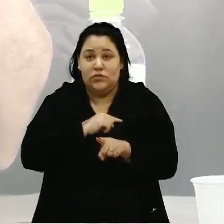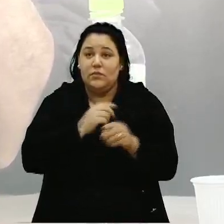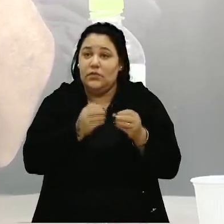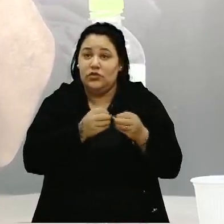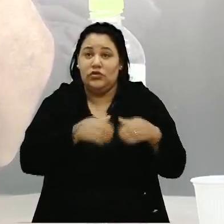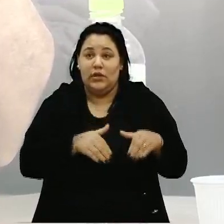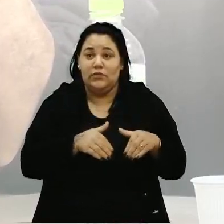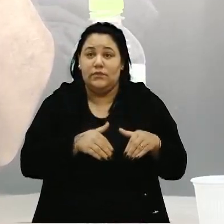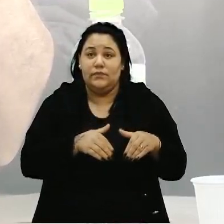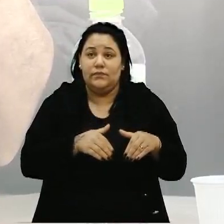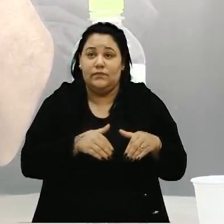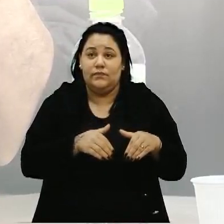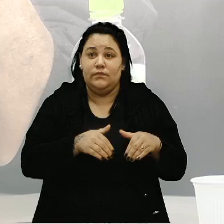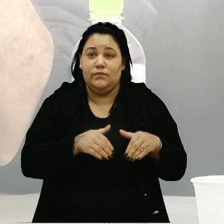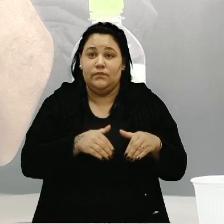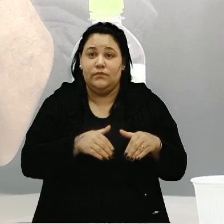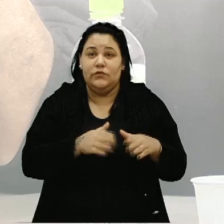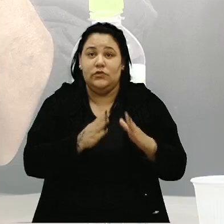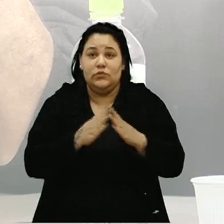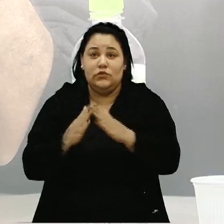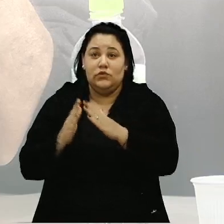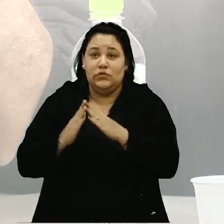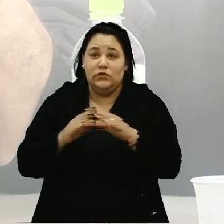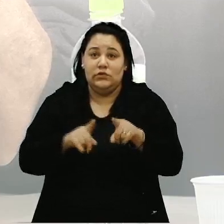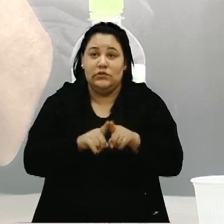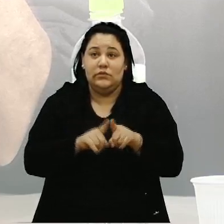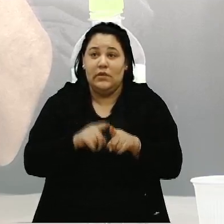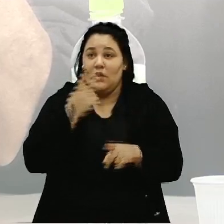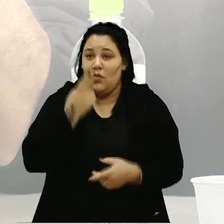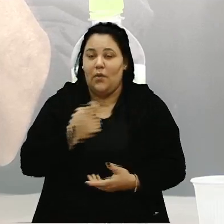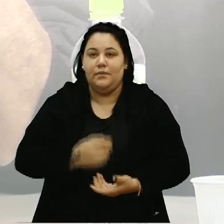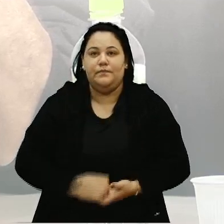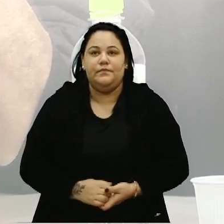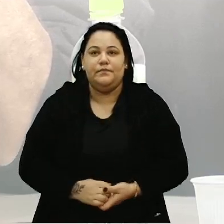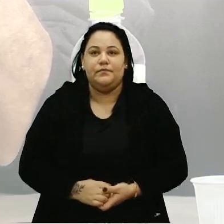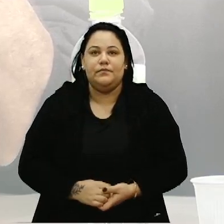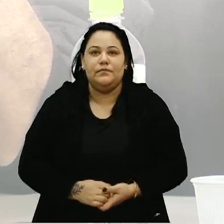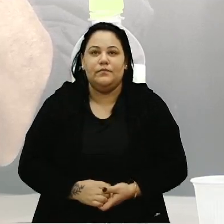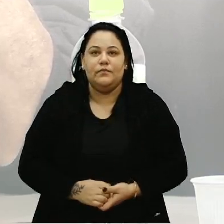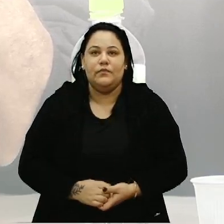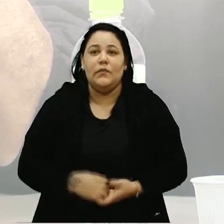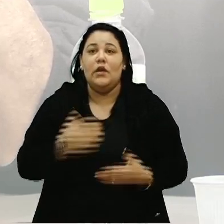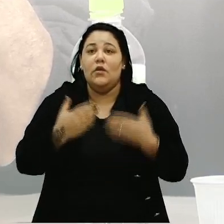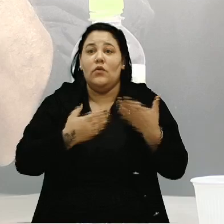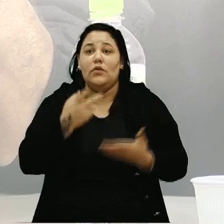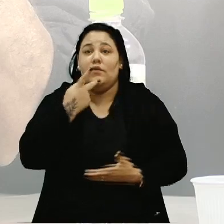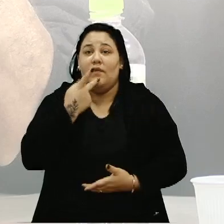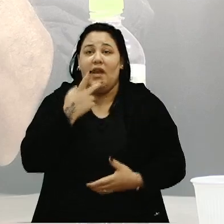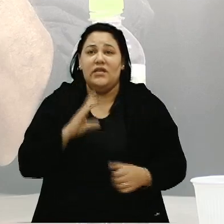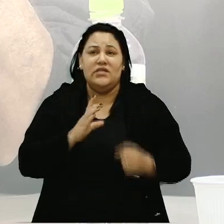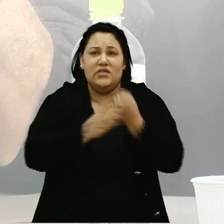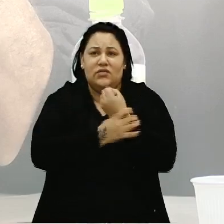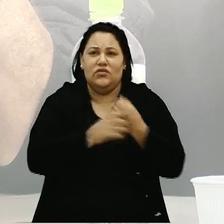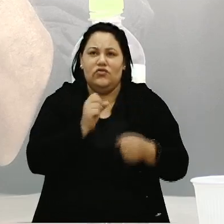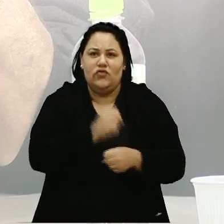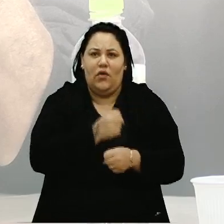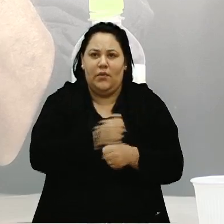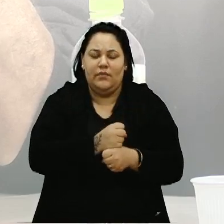também do Planalto da mesma forma. Quando se fala em seguro de obras, agora já é